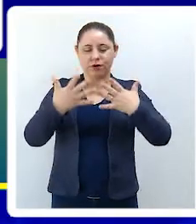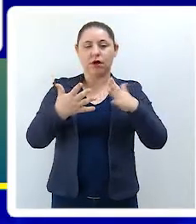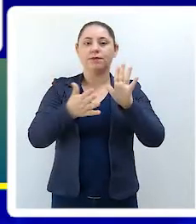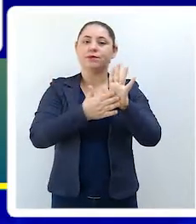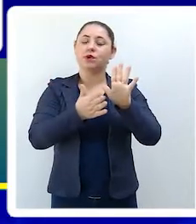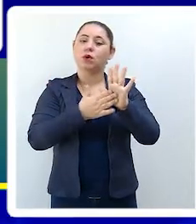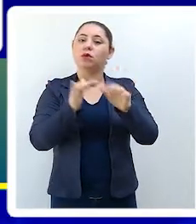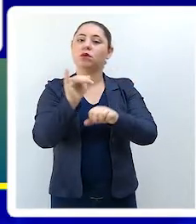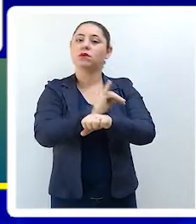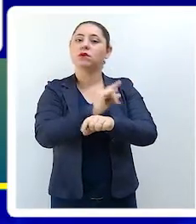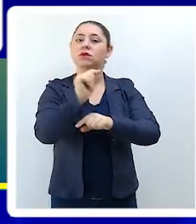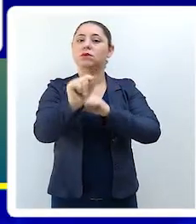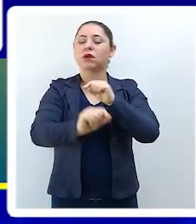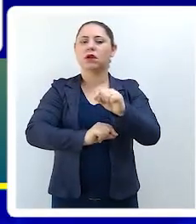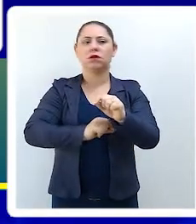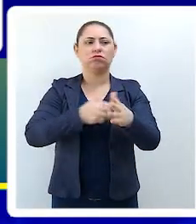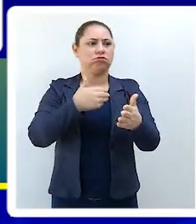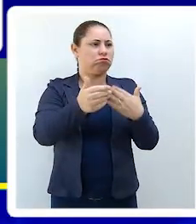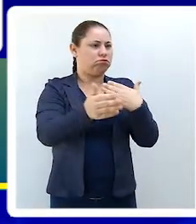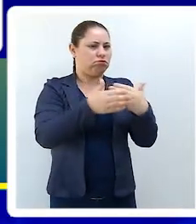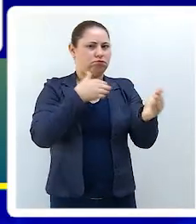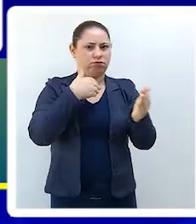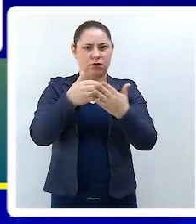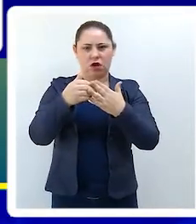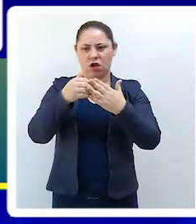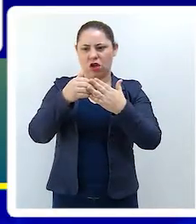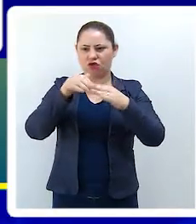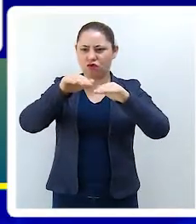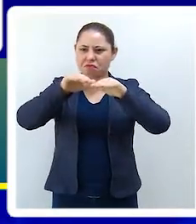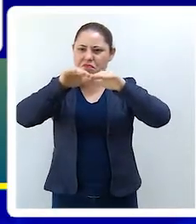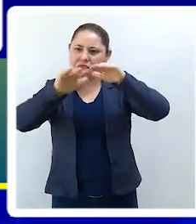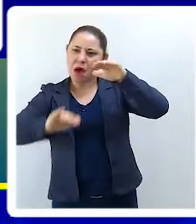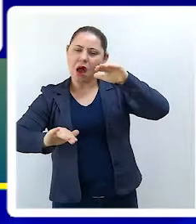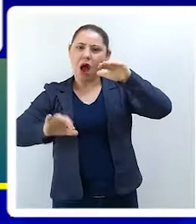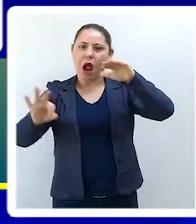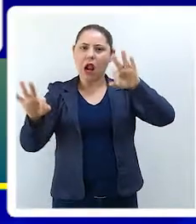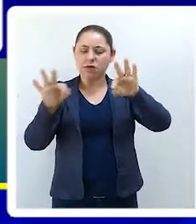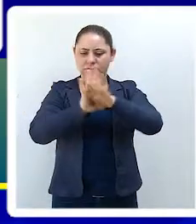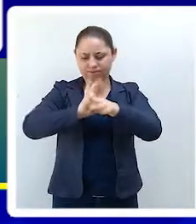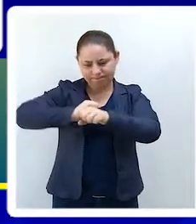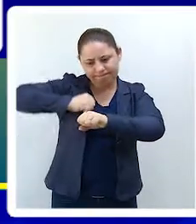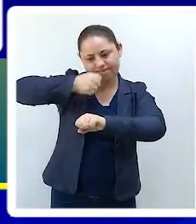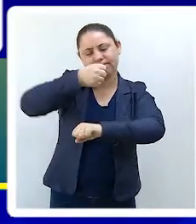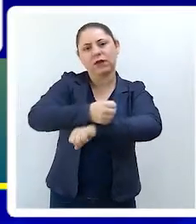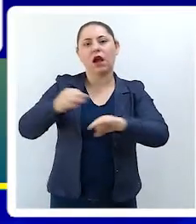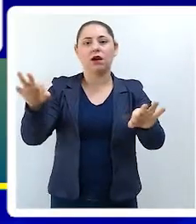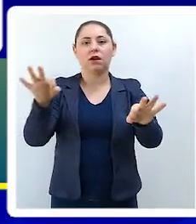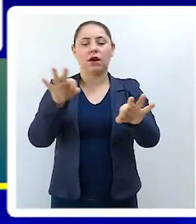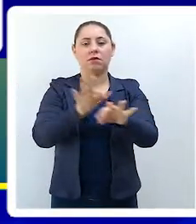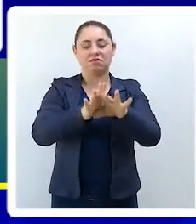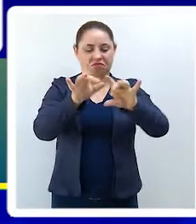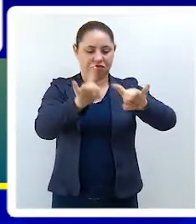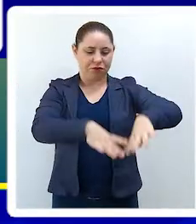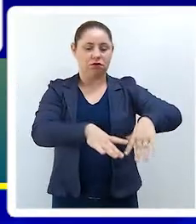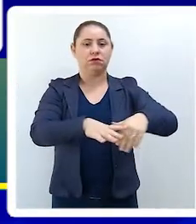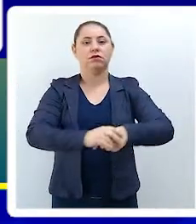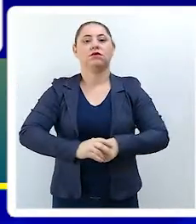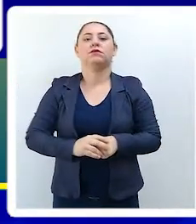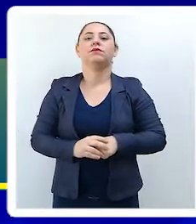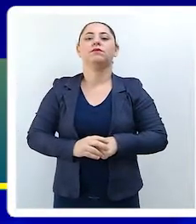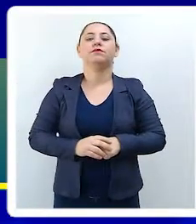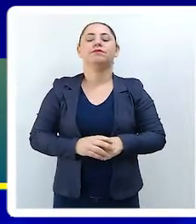e propor as medidas para que qualquer tipo de desigualdade seja enfrentada e seja